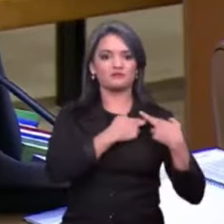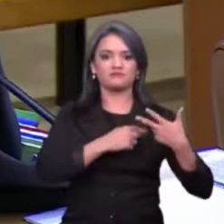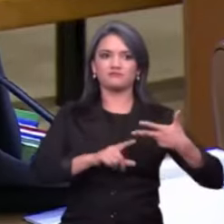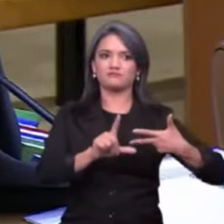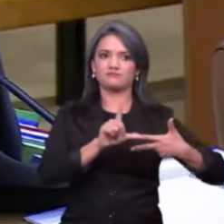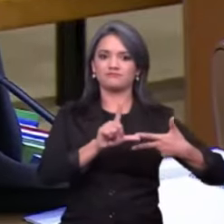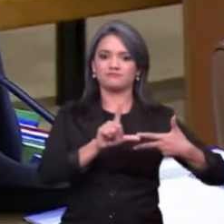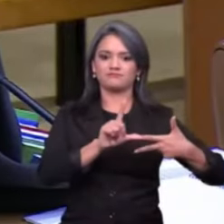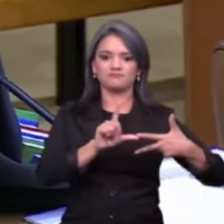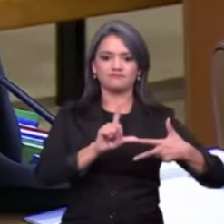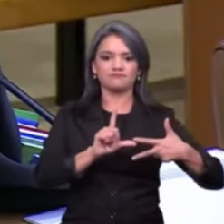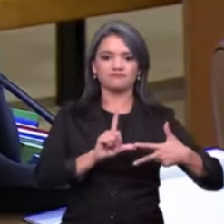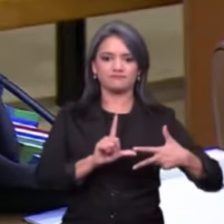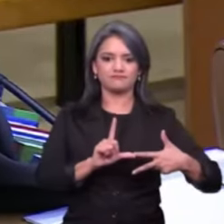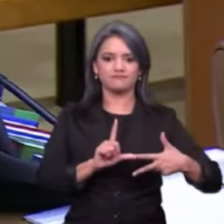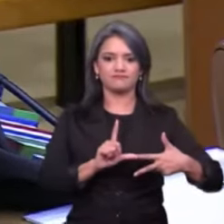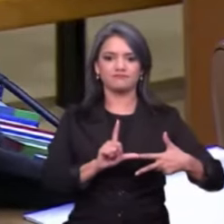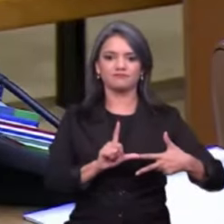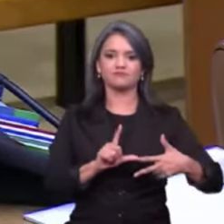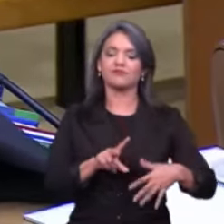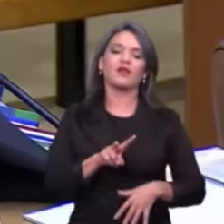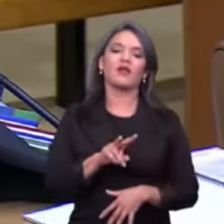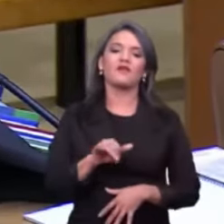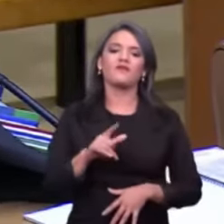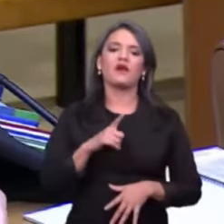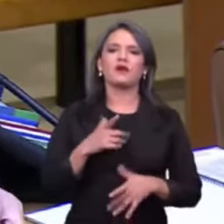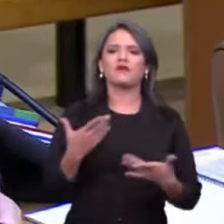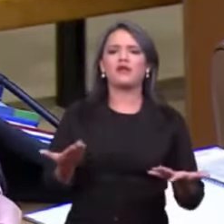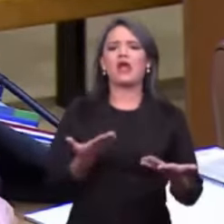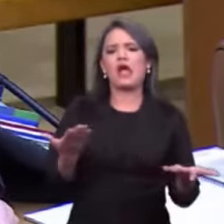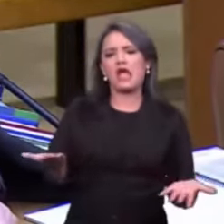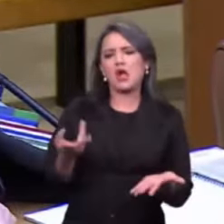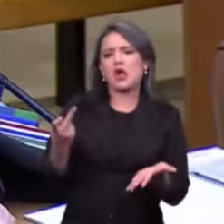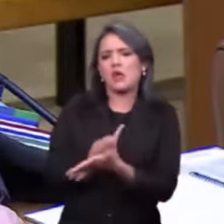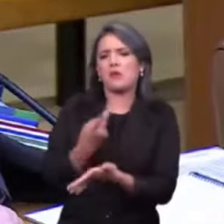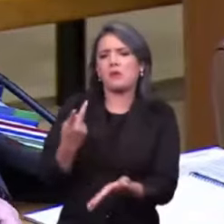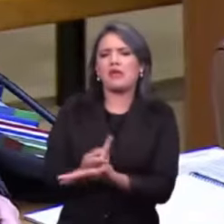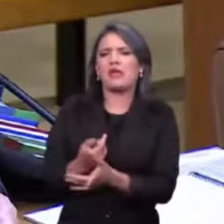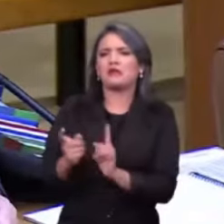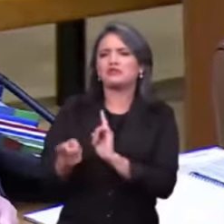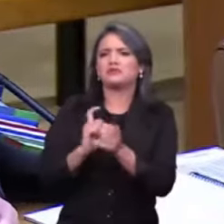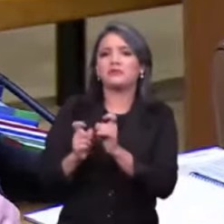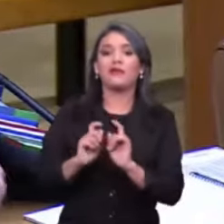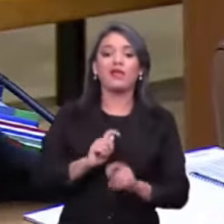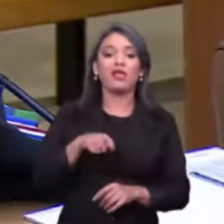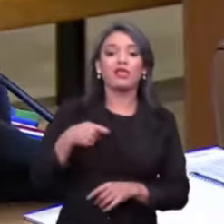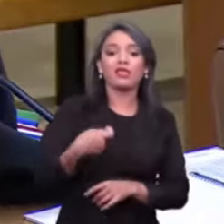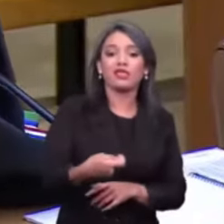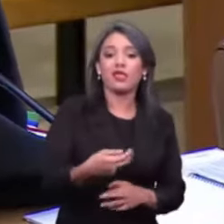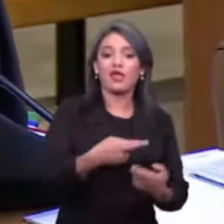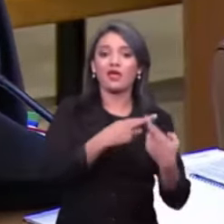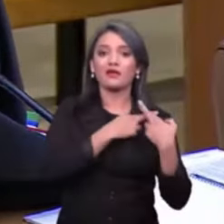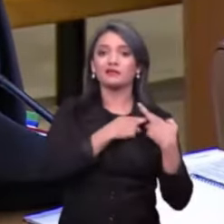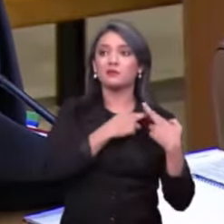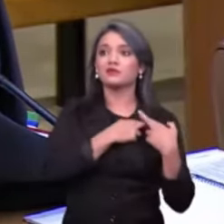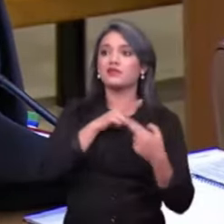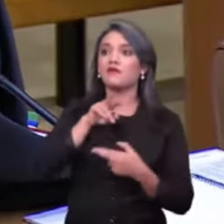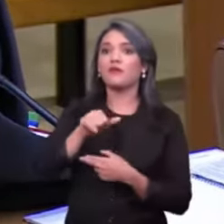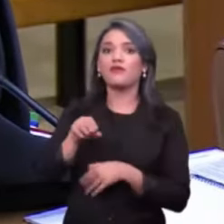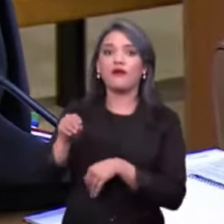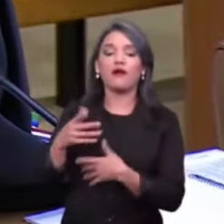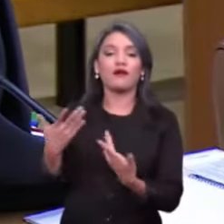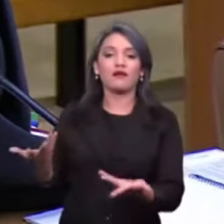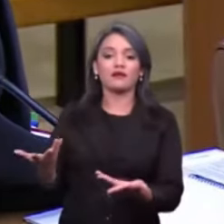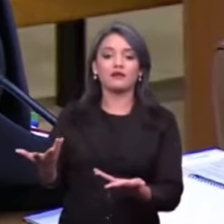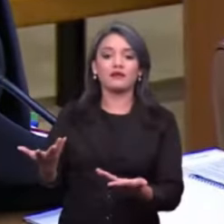Nós vamos jogar para um ilícito administrativo. Qual autoridade administrativa? Não é para conduzir para a delegacia.